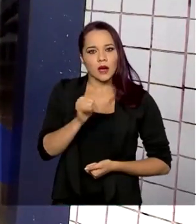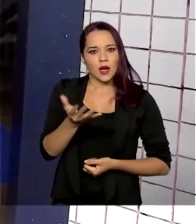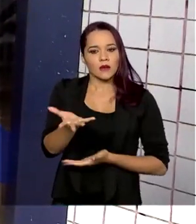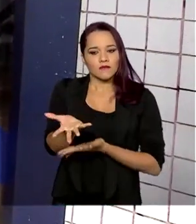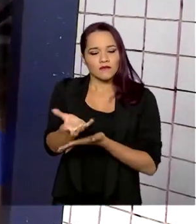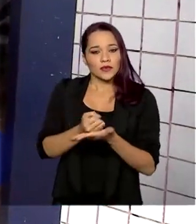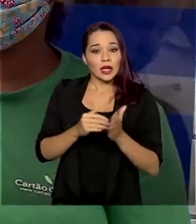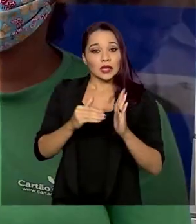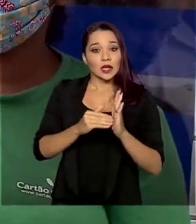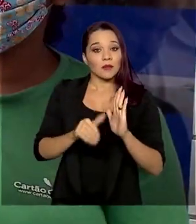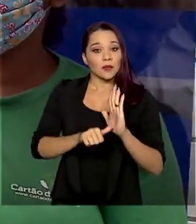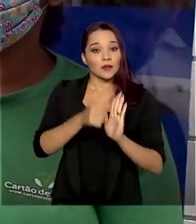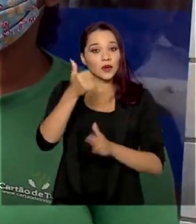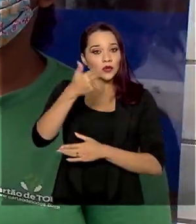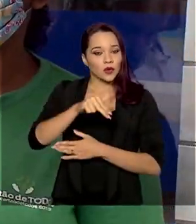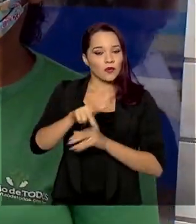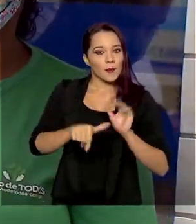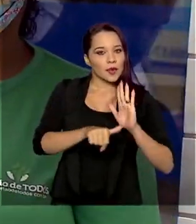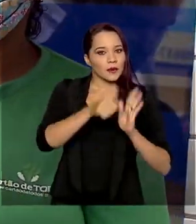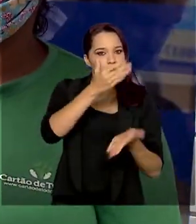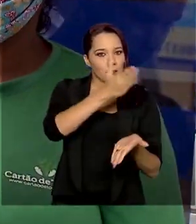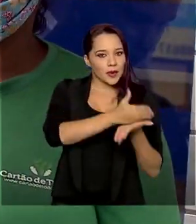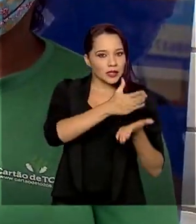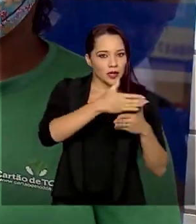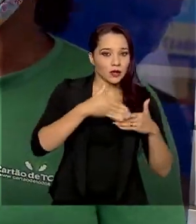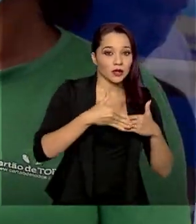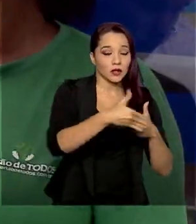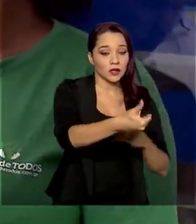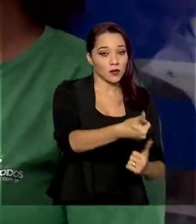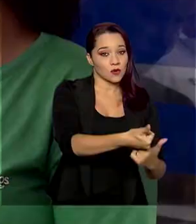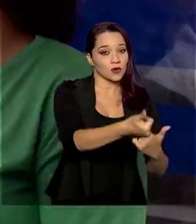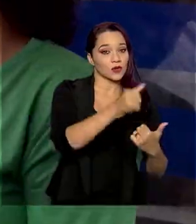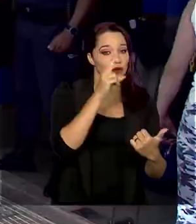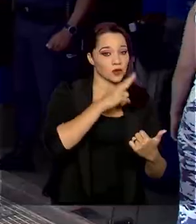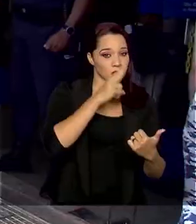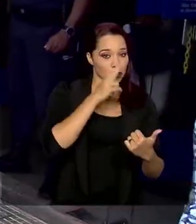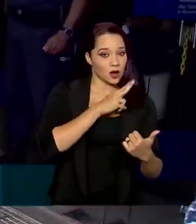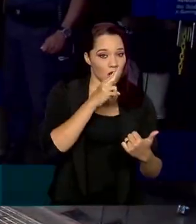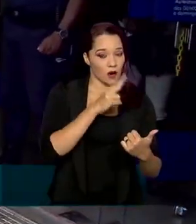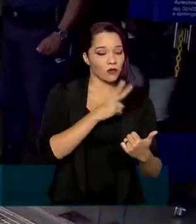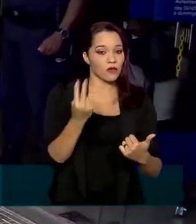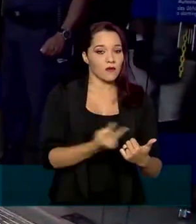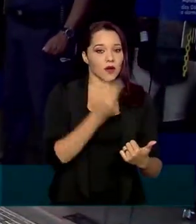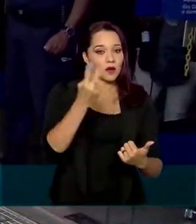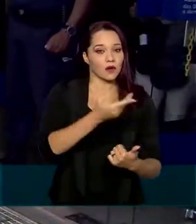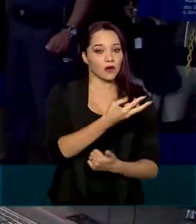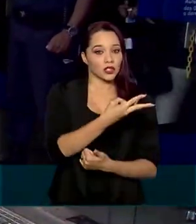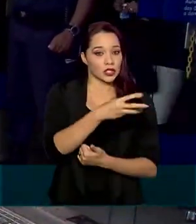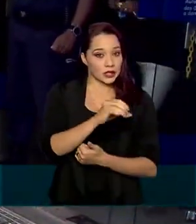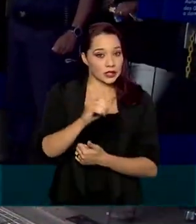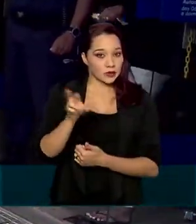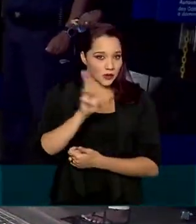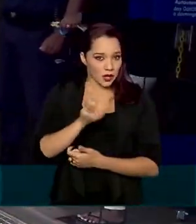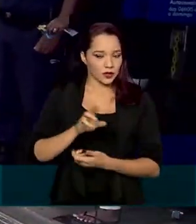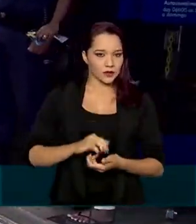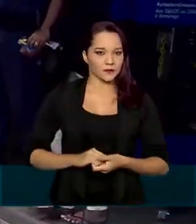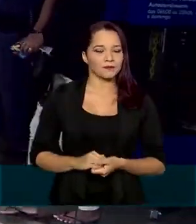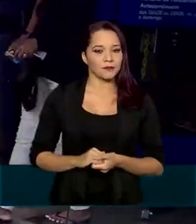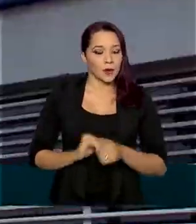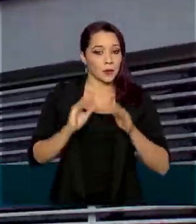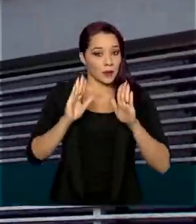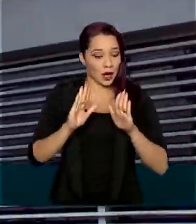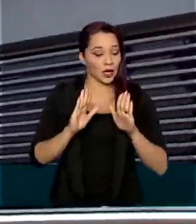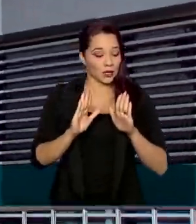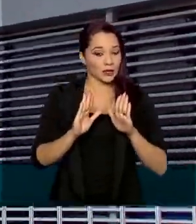1º de novembro a primeira parcela da extensão do auxílio emergencial no valor de 300 reais. Mas